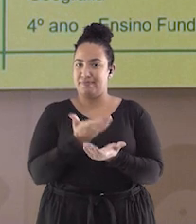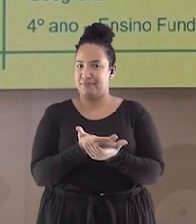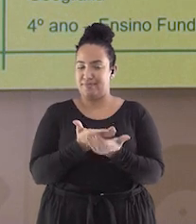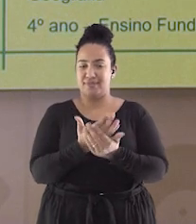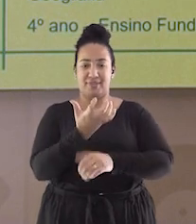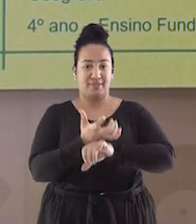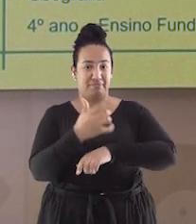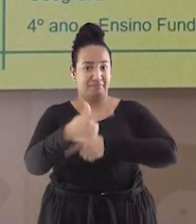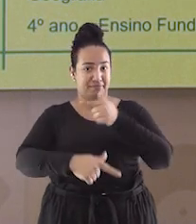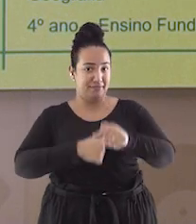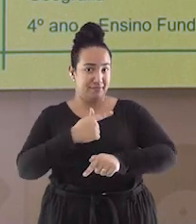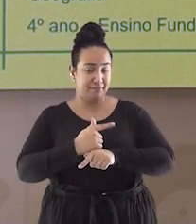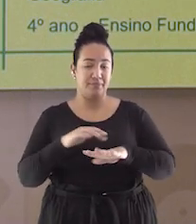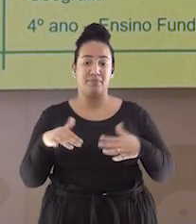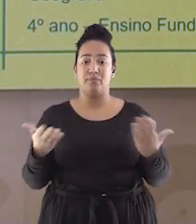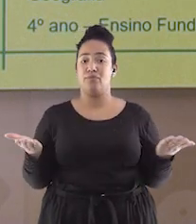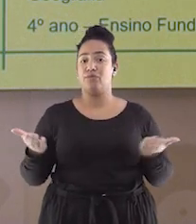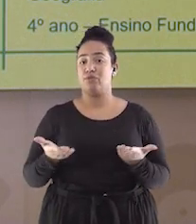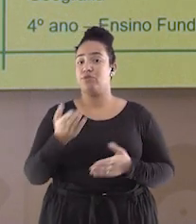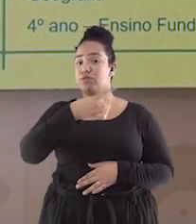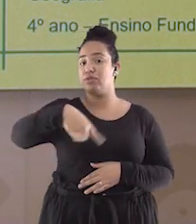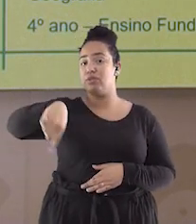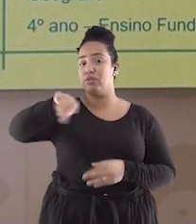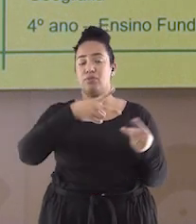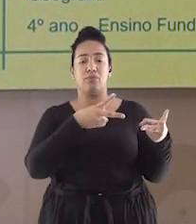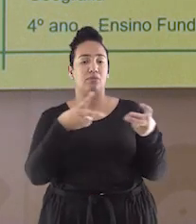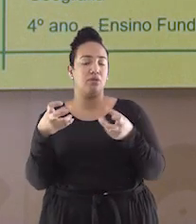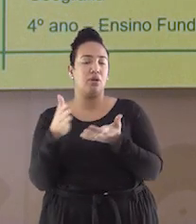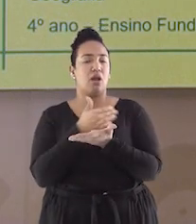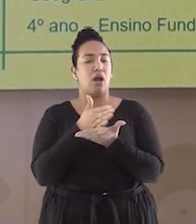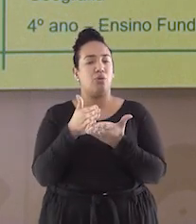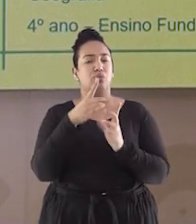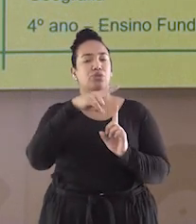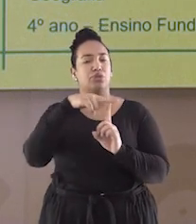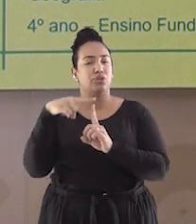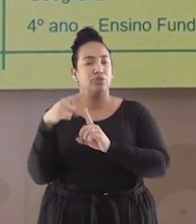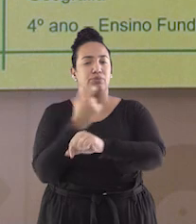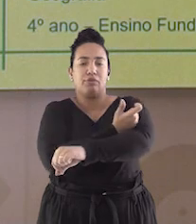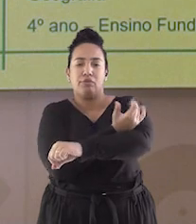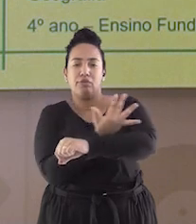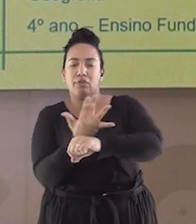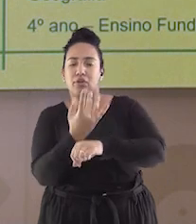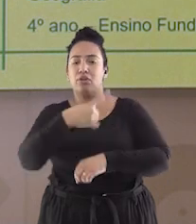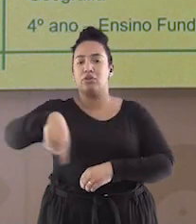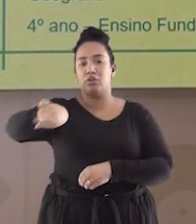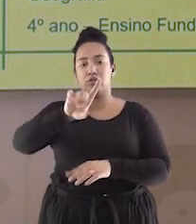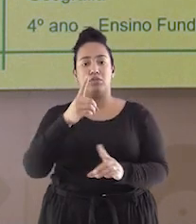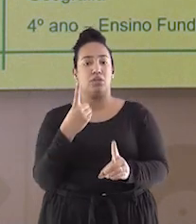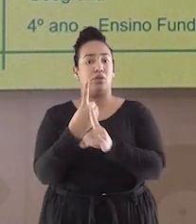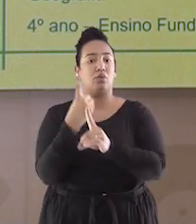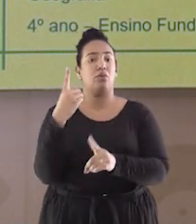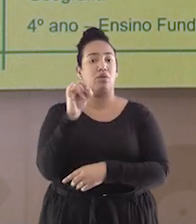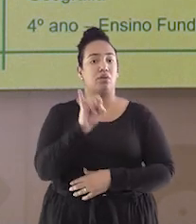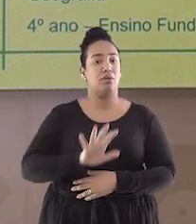Geografia. Hoje vamos identificar juntos alguns tipos de vegetações presentes em nossas